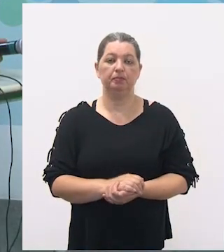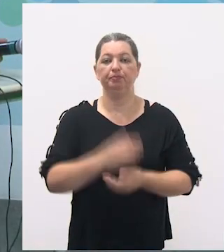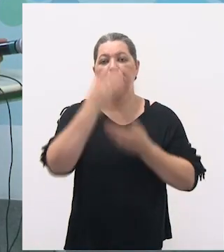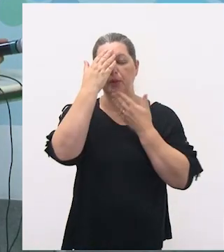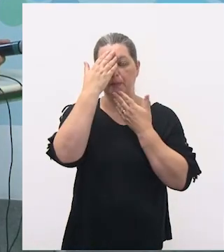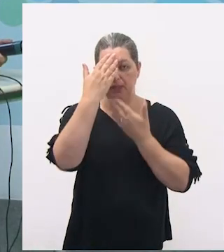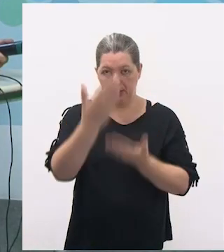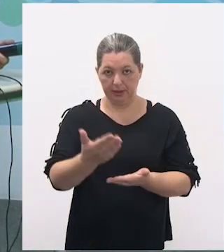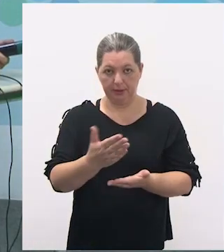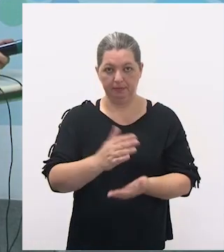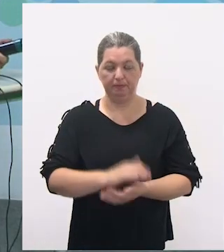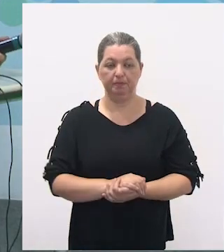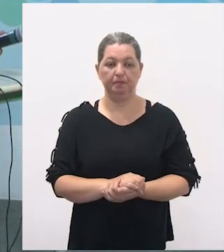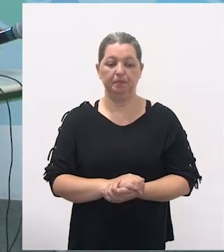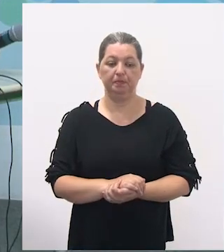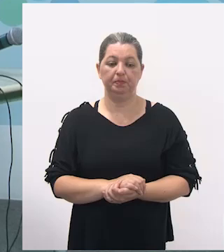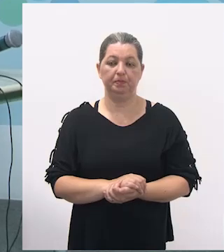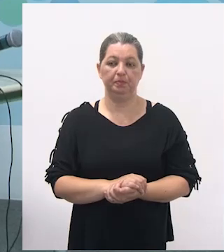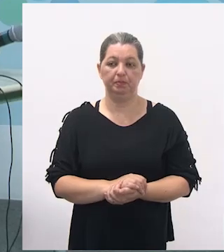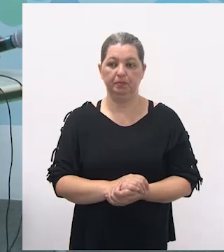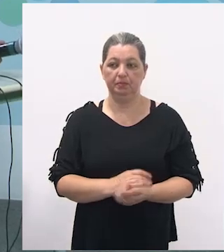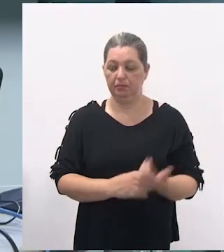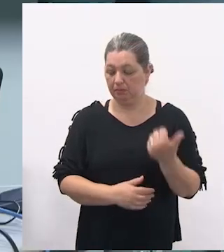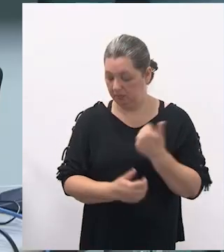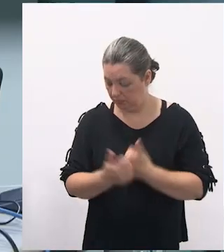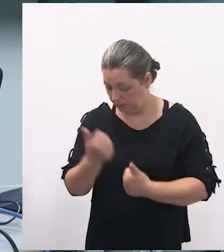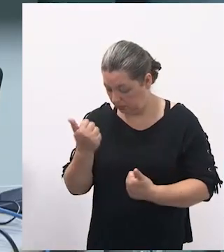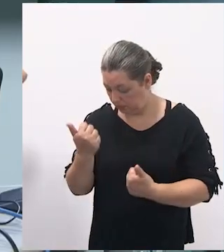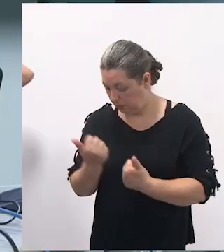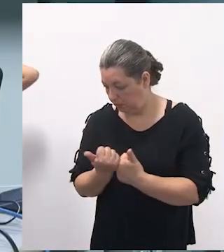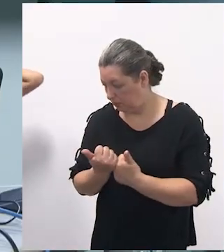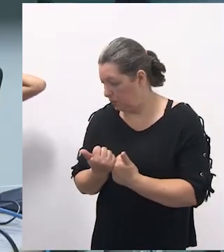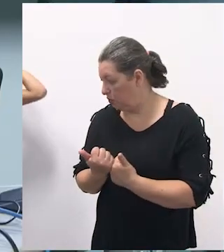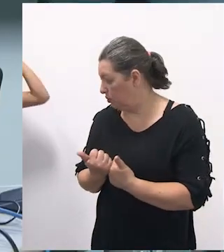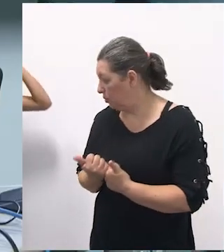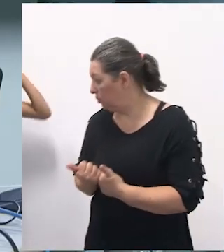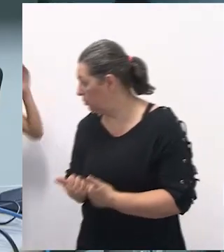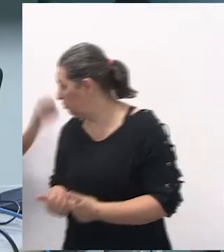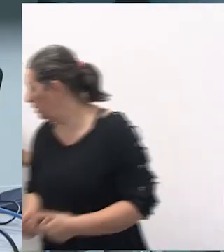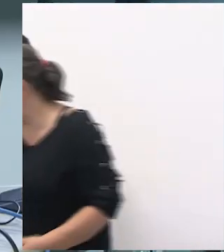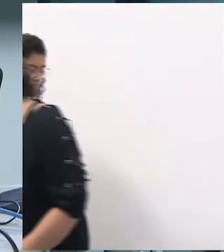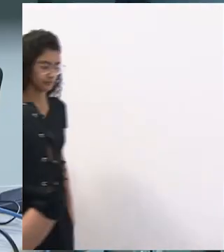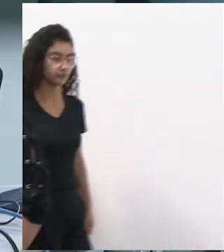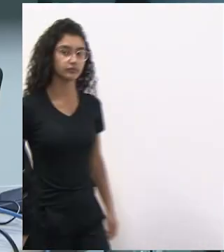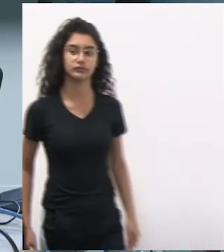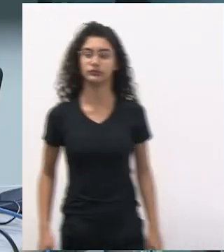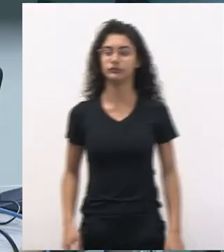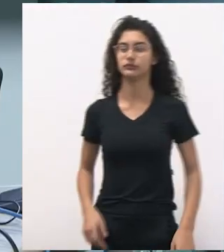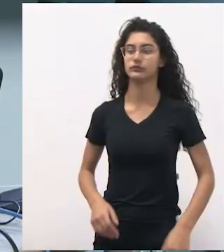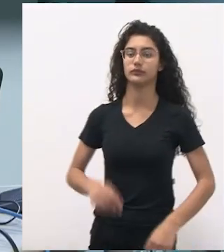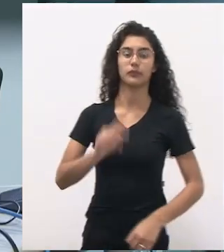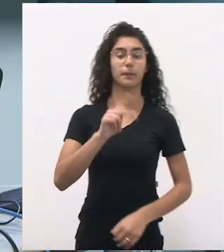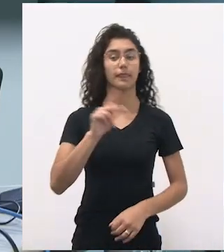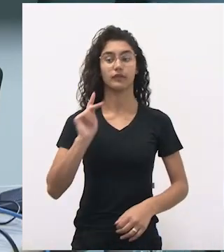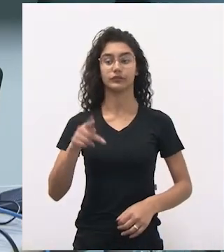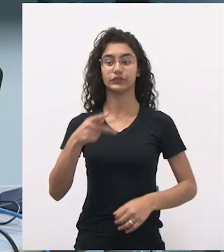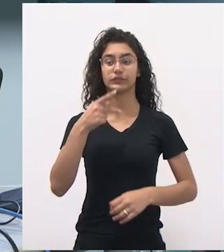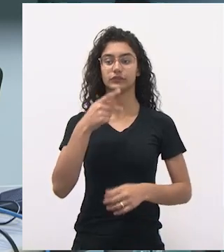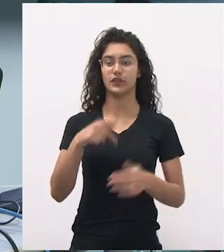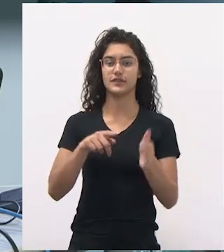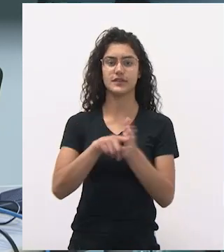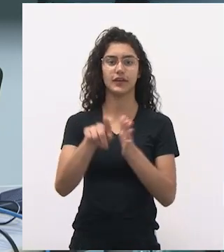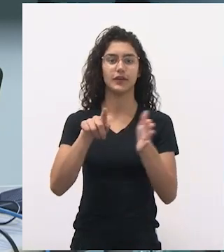Obrigada, Valéria. A professora Elizabeth está perguntando se a formação será replicada para os